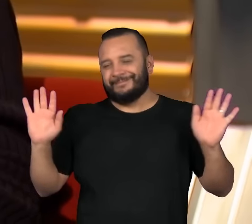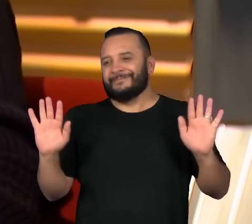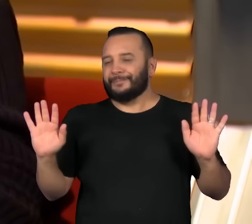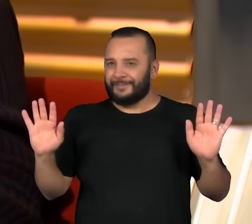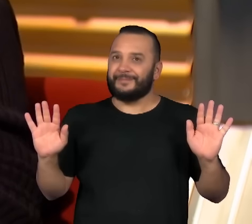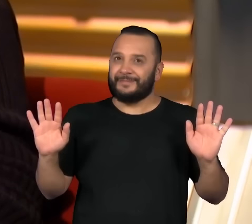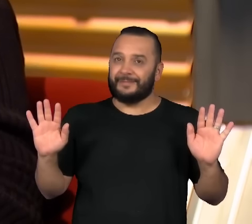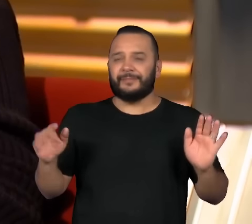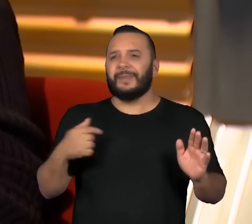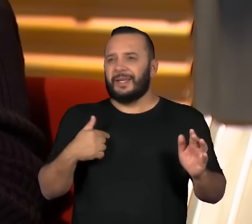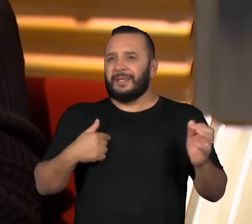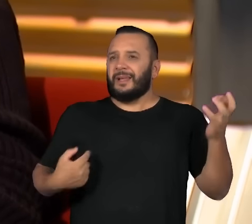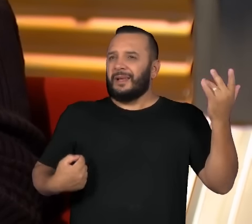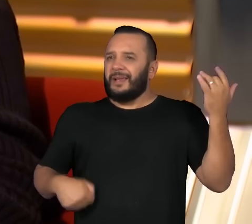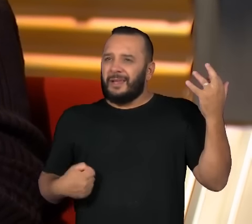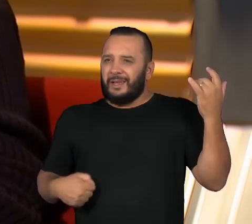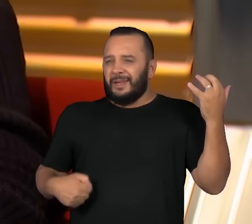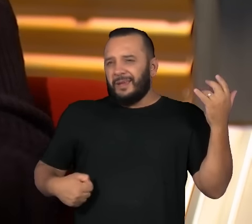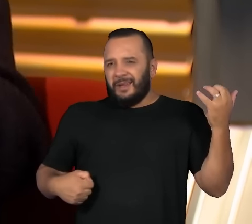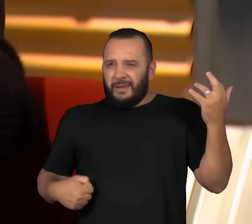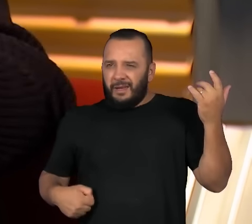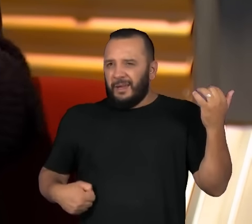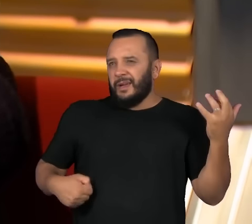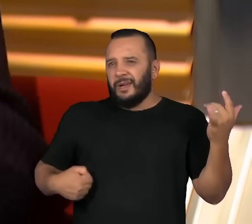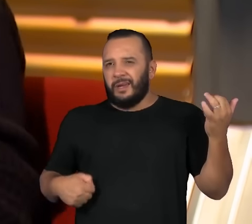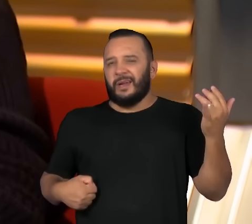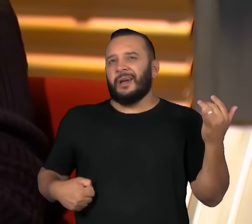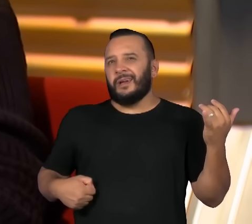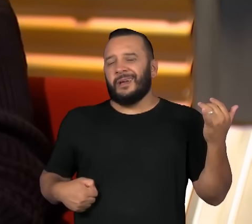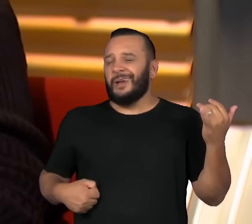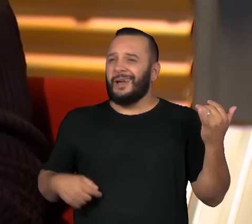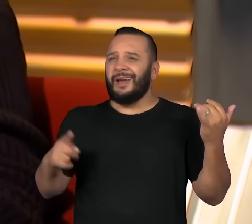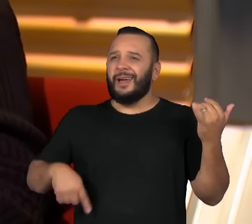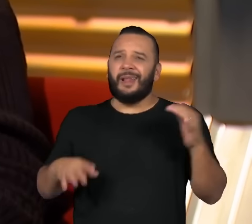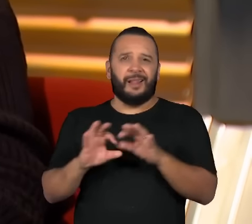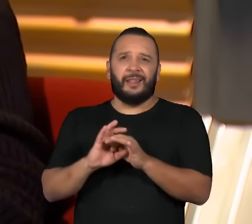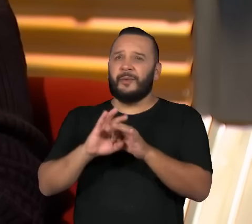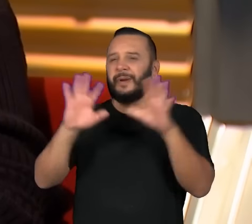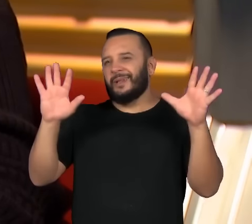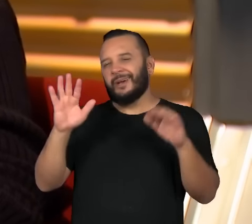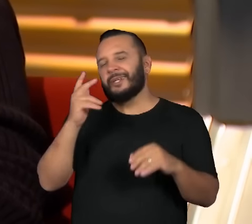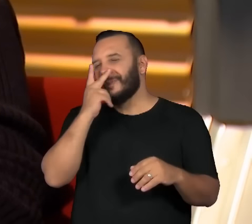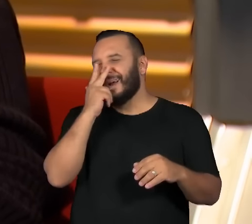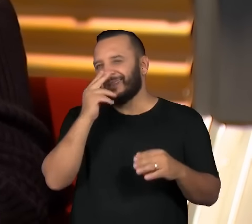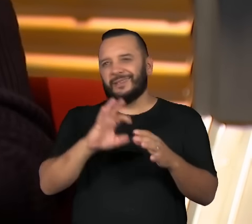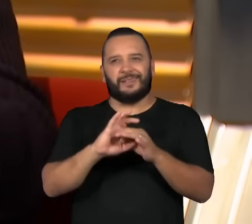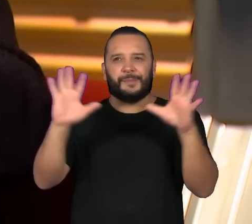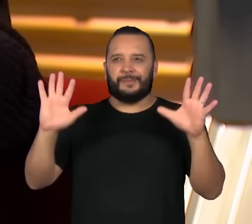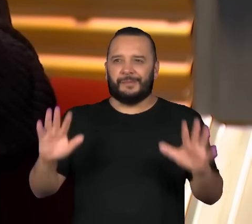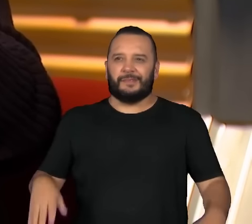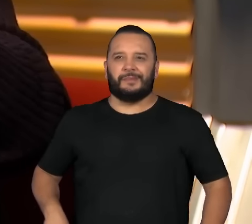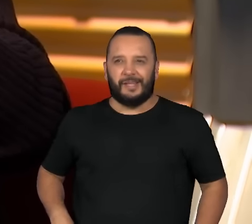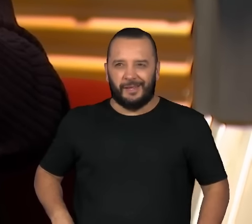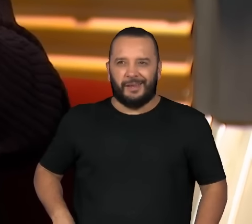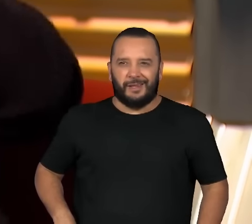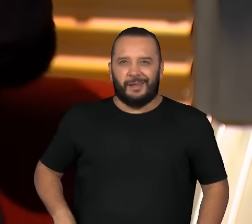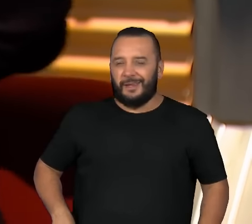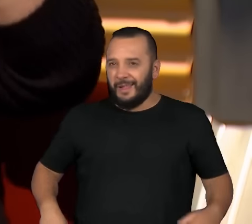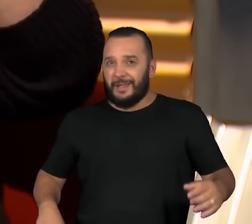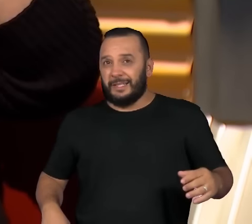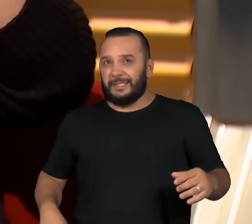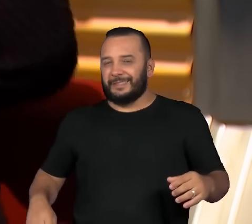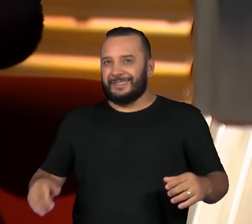Mas realmente a guitarra é um instrumento da liberdade, né? Você vê que toda vez, sei lá, o